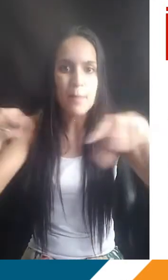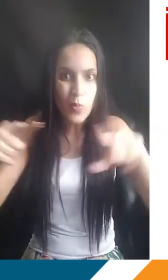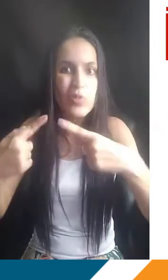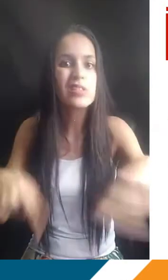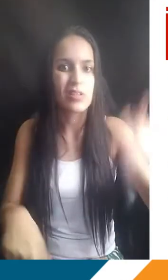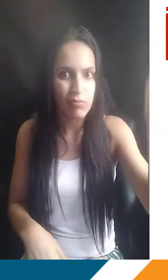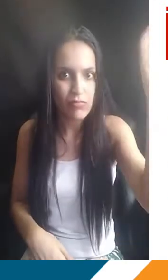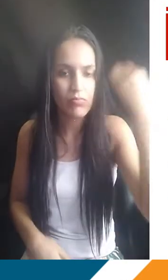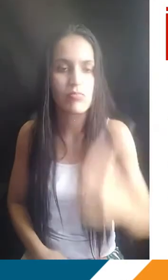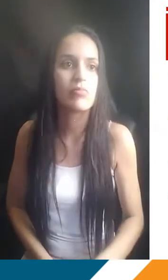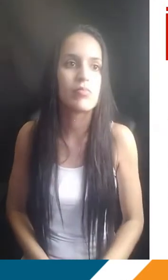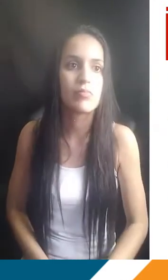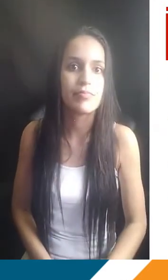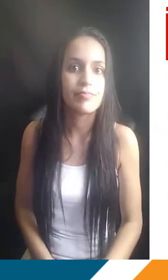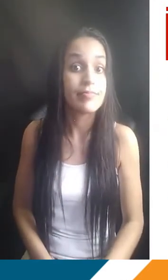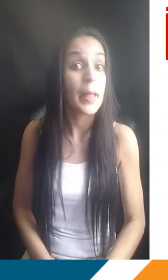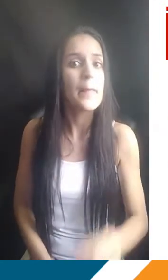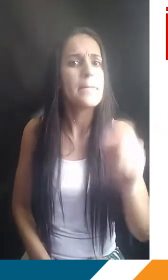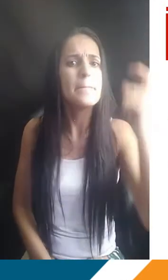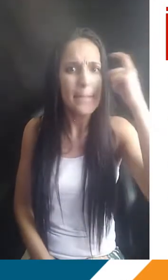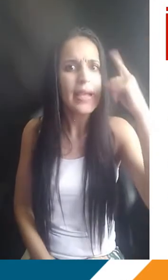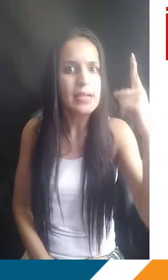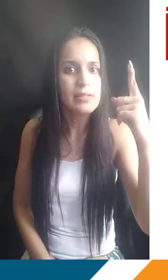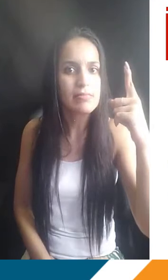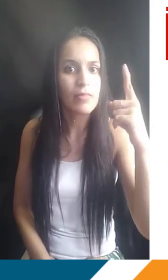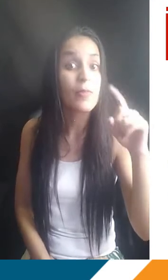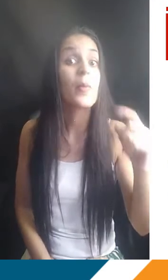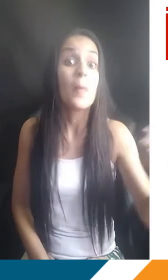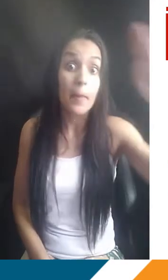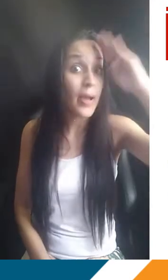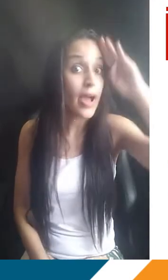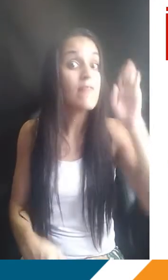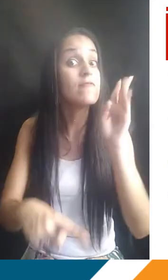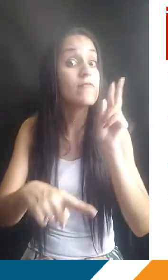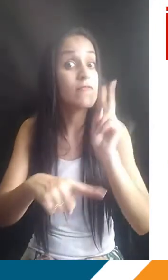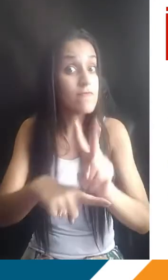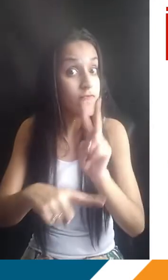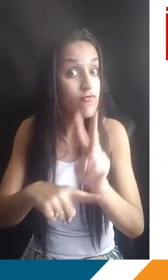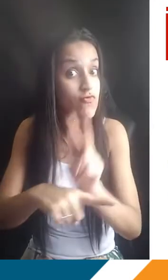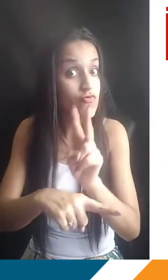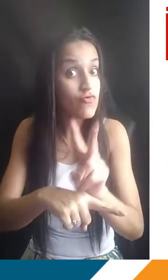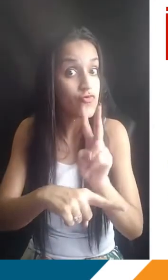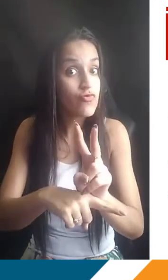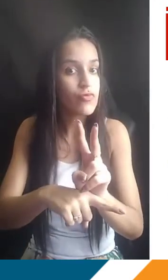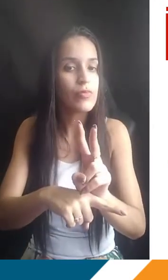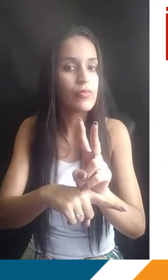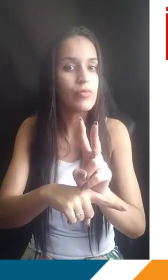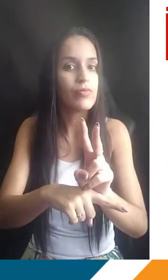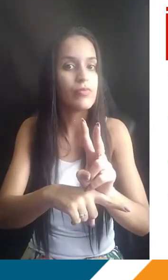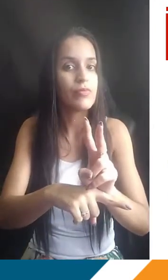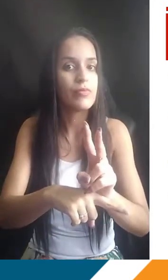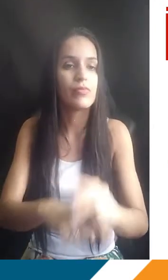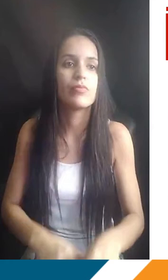esse período. Então, a primeira coisa que a gente está destacando é que havia uma censura instaurada, né? Então, essa censura faz com